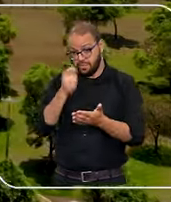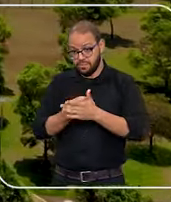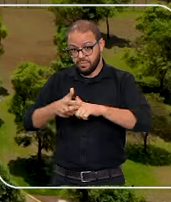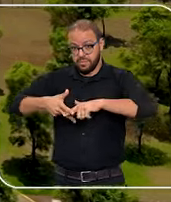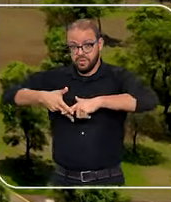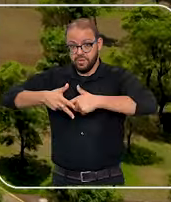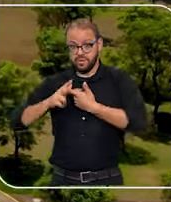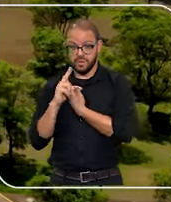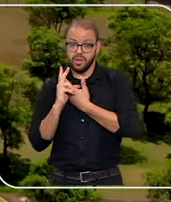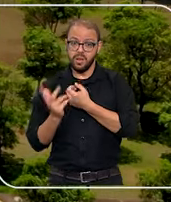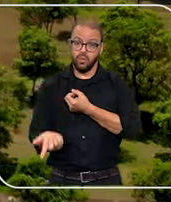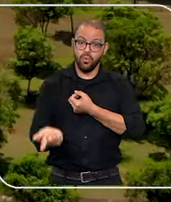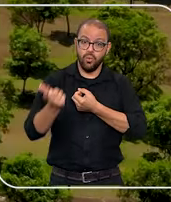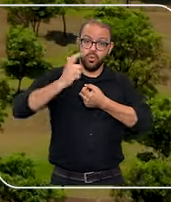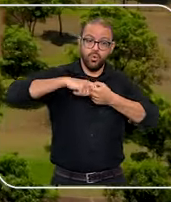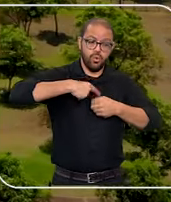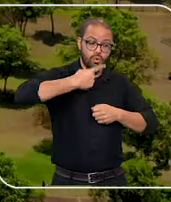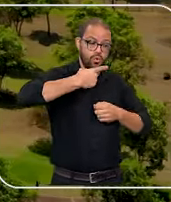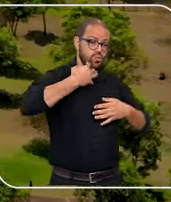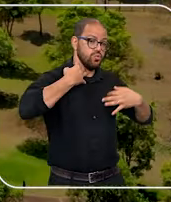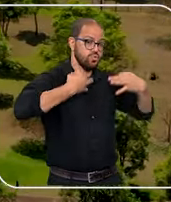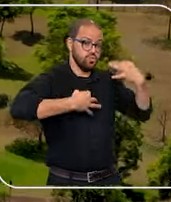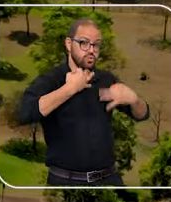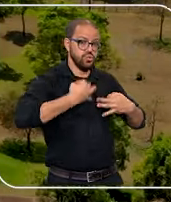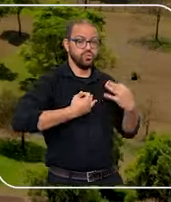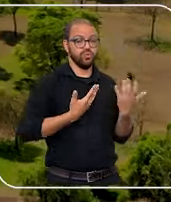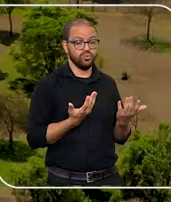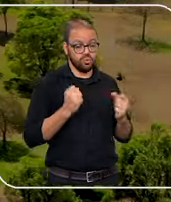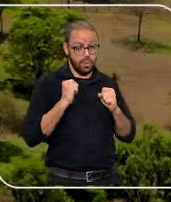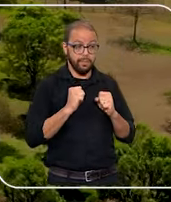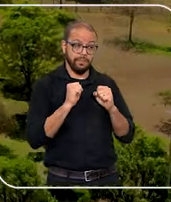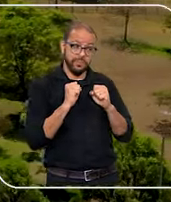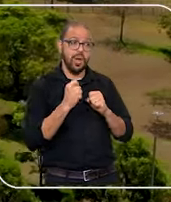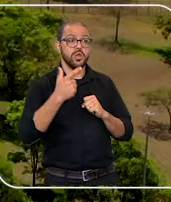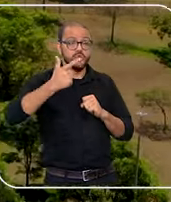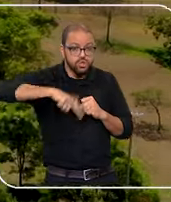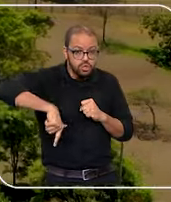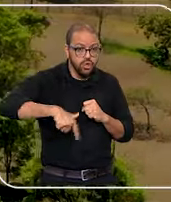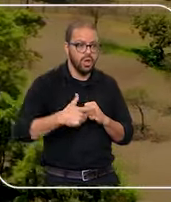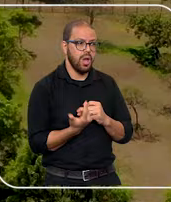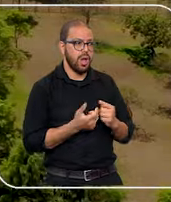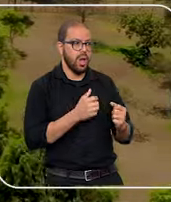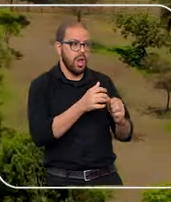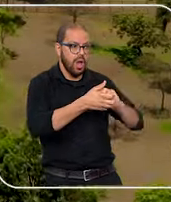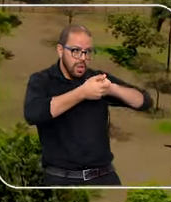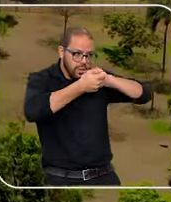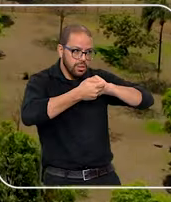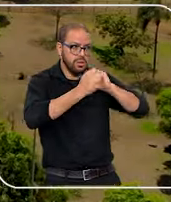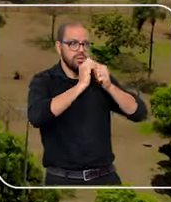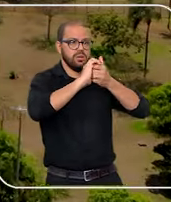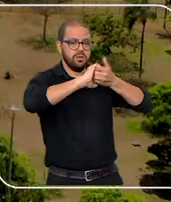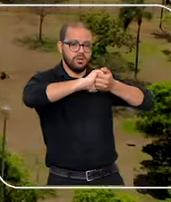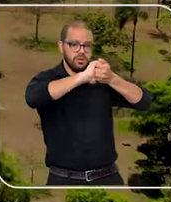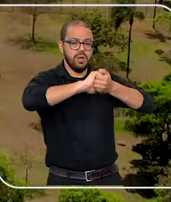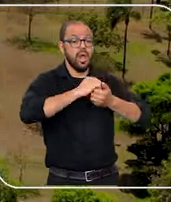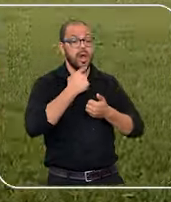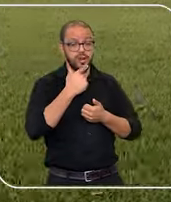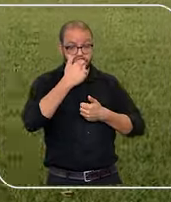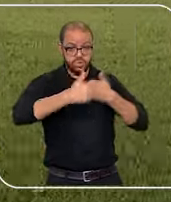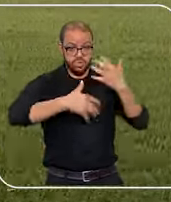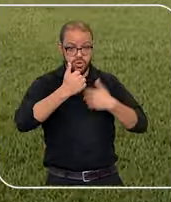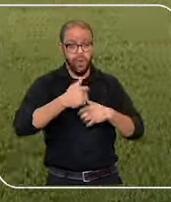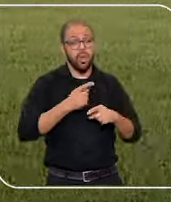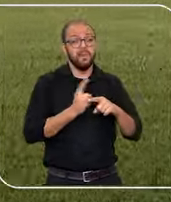a reforma do acórdão e o retorno dos autos ao primeiro grau para ser dada a oportunidade de realização da audiência de conciliação.